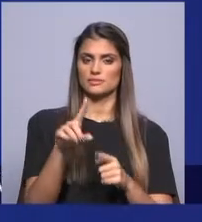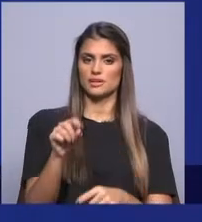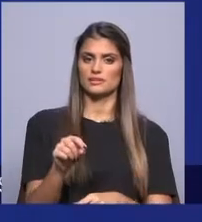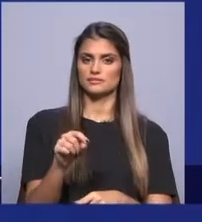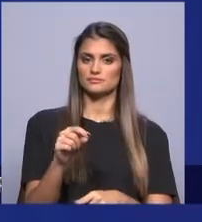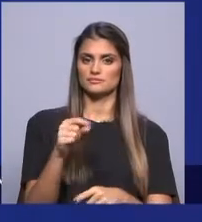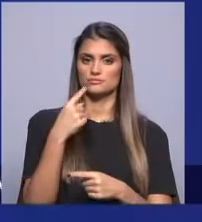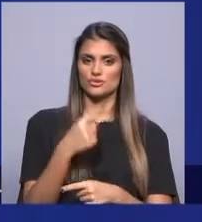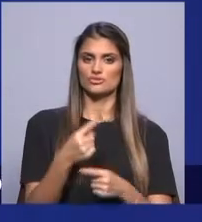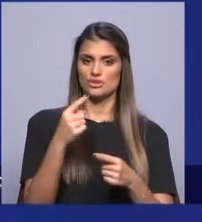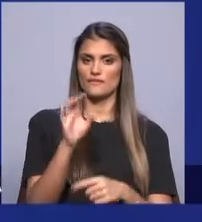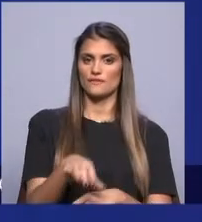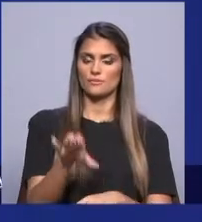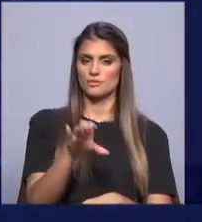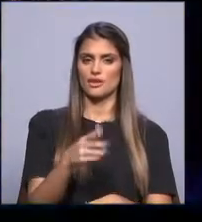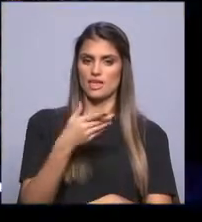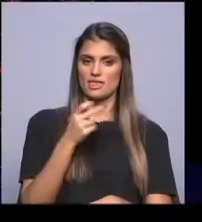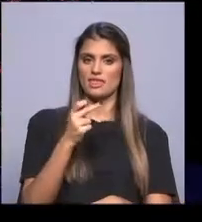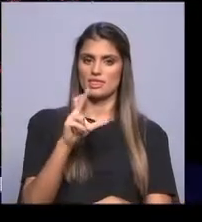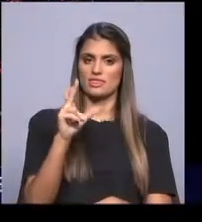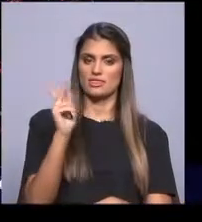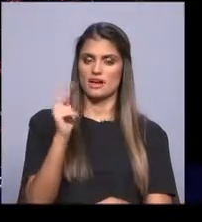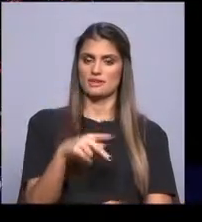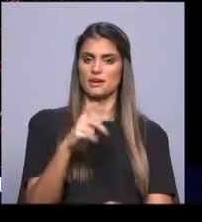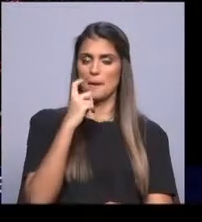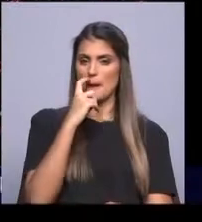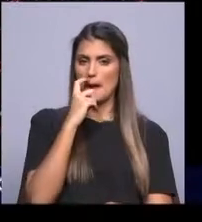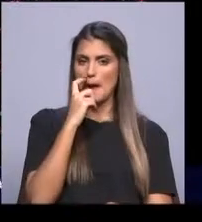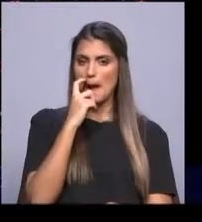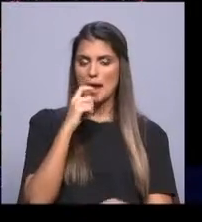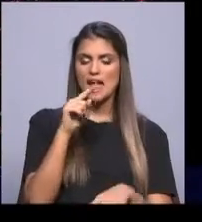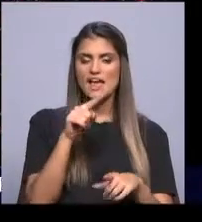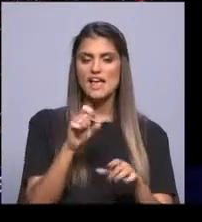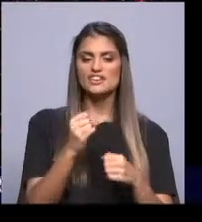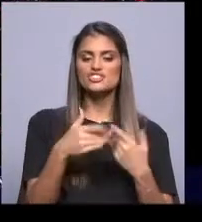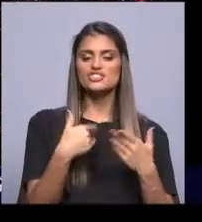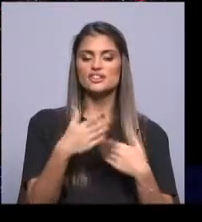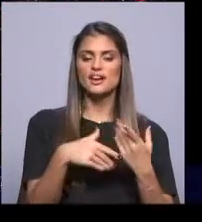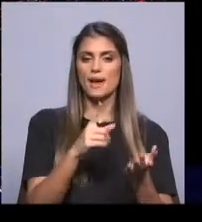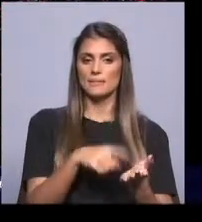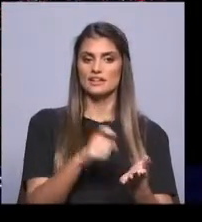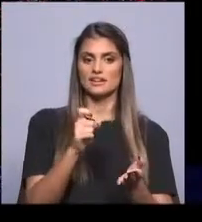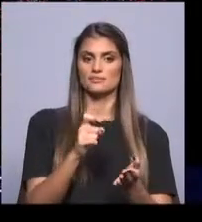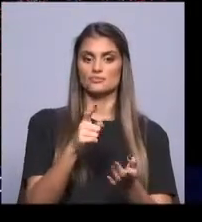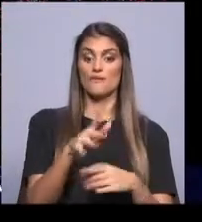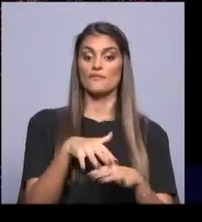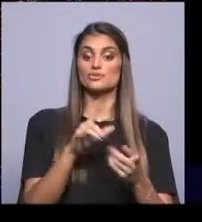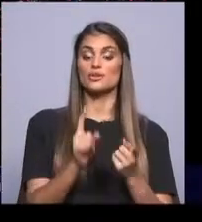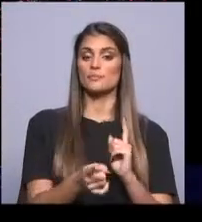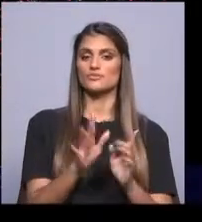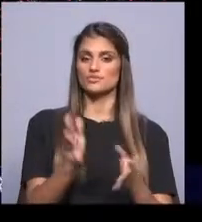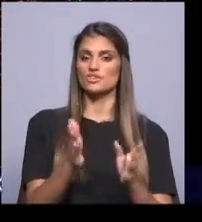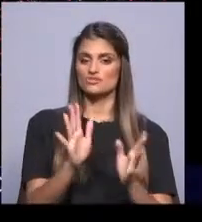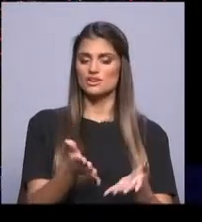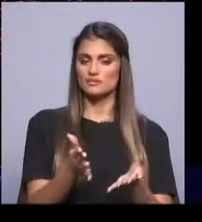dado pelo instrumento Dark Energy Spectroscopic Instrument, nos Estados Unidos. E o que ele fez foi, ele já